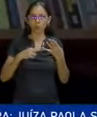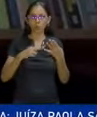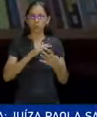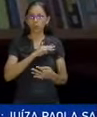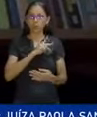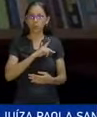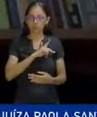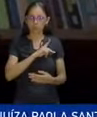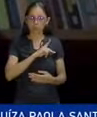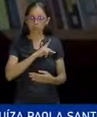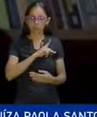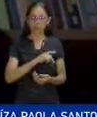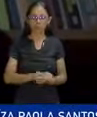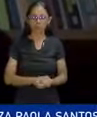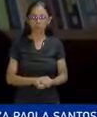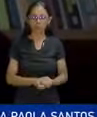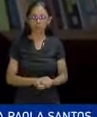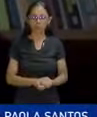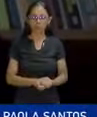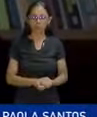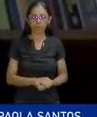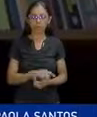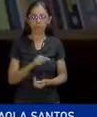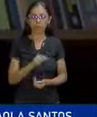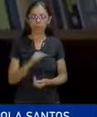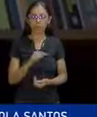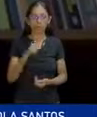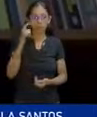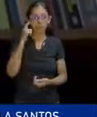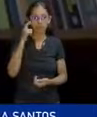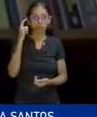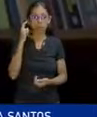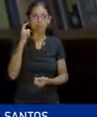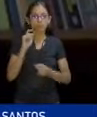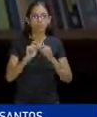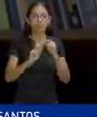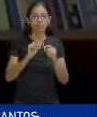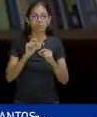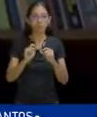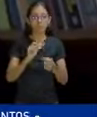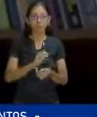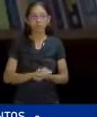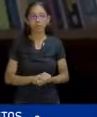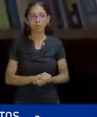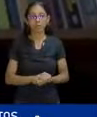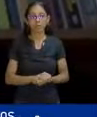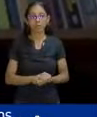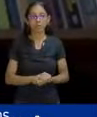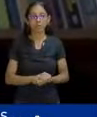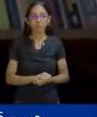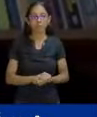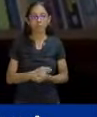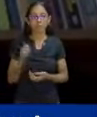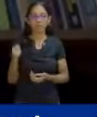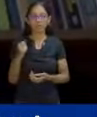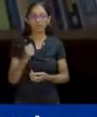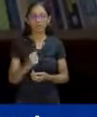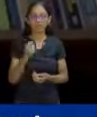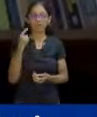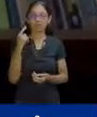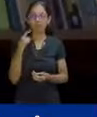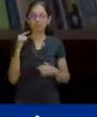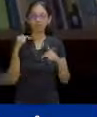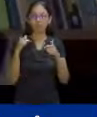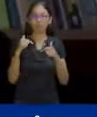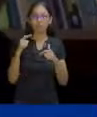importa com o fato de se trabalhou ou não se trabalhou a banca de advocacia,